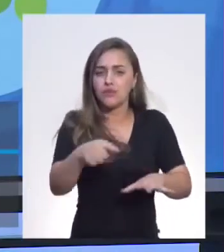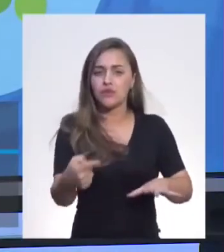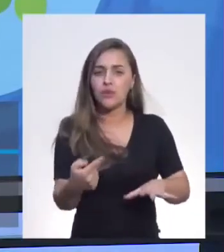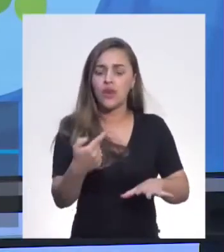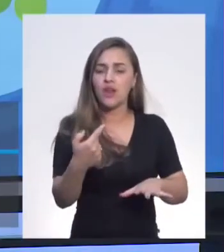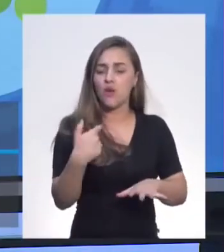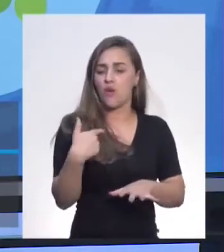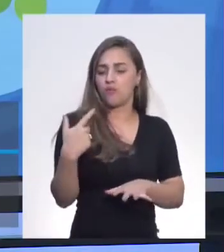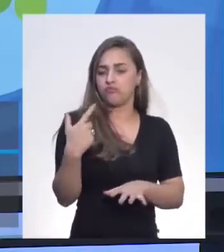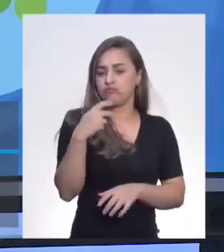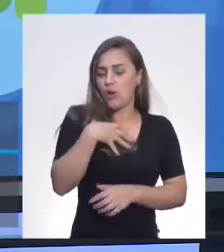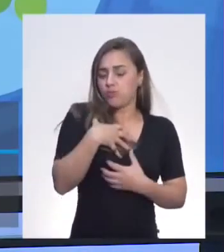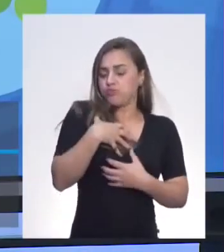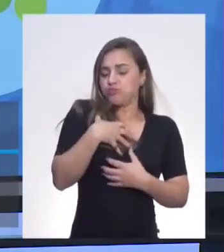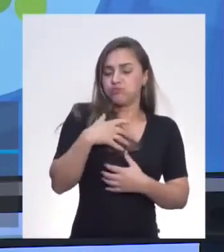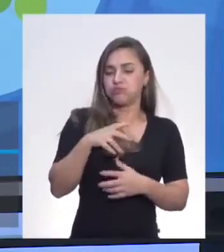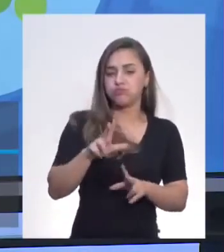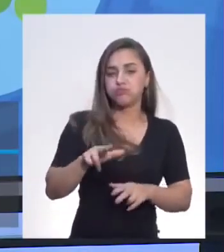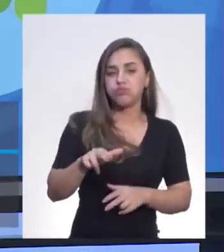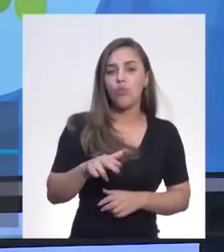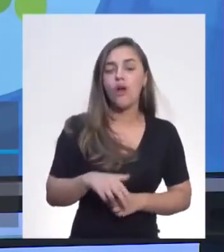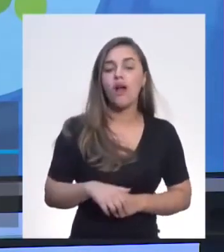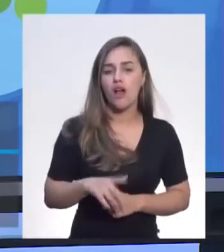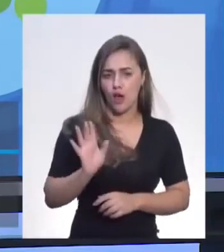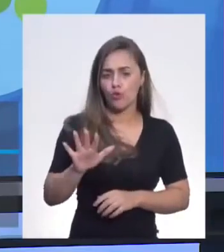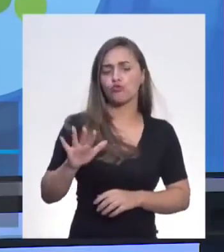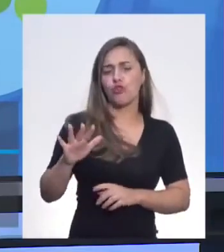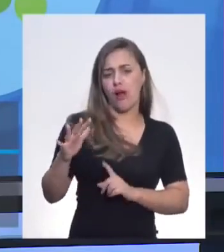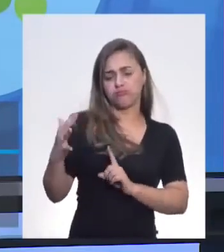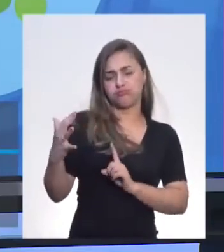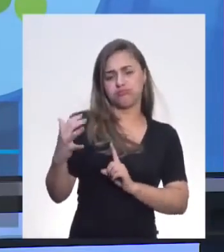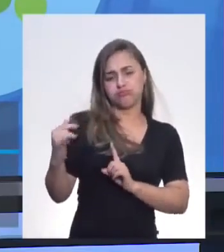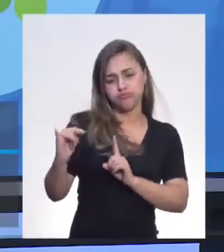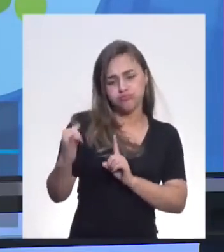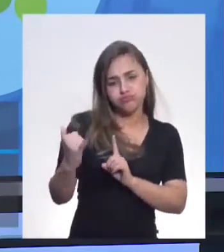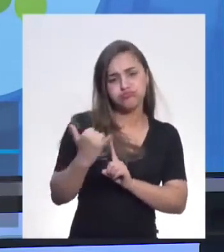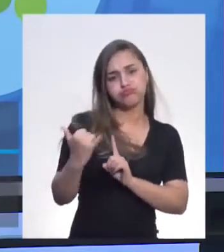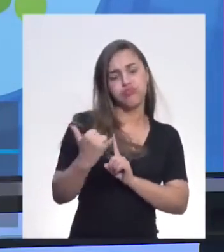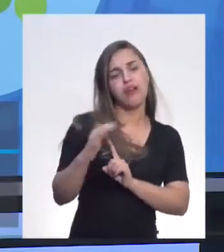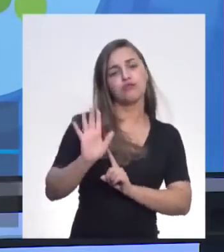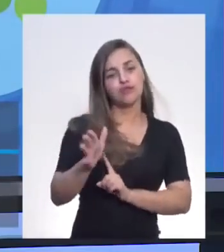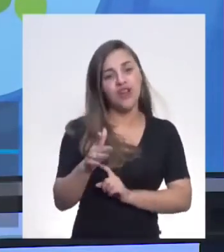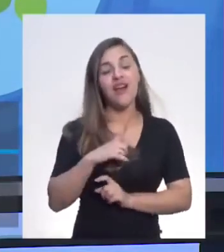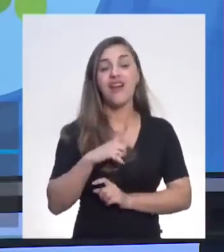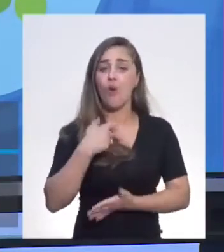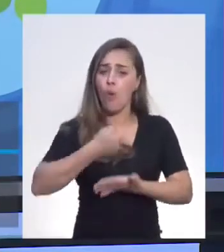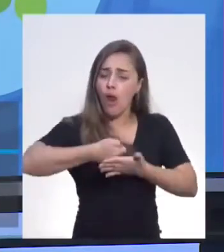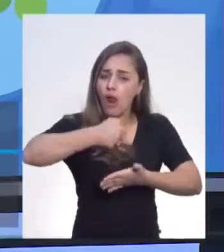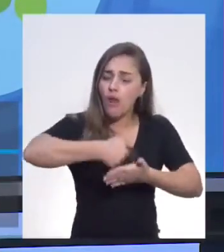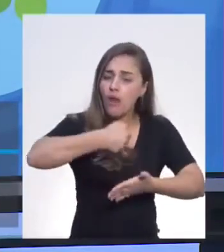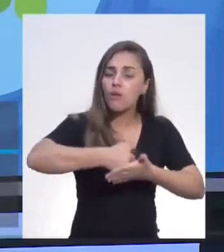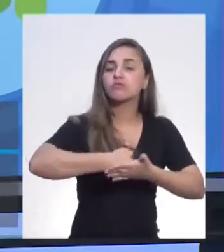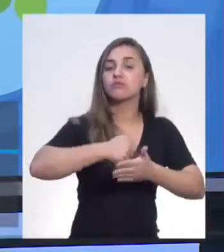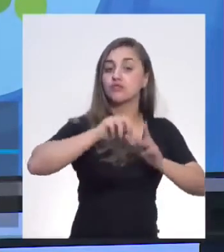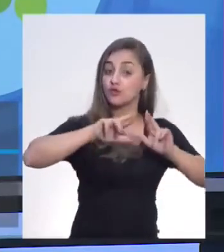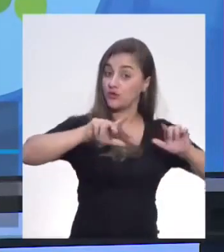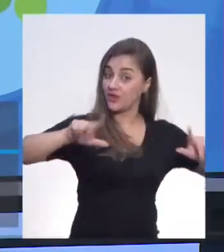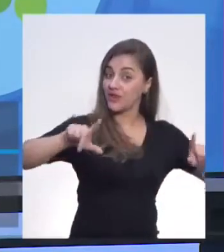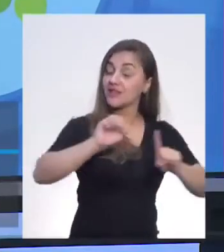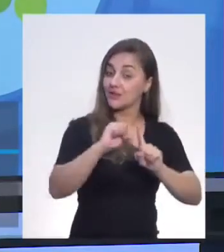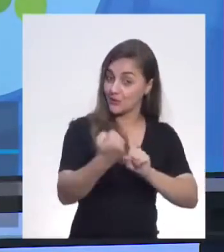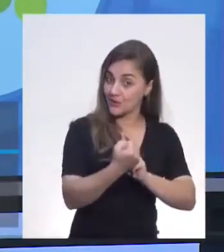dizendo que eu nunca sofri nada por outros motivos, mas aí são outras lutas sociais que não entram aqui no que a gente